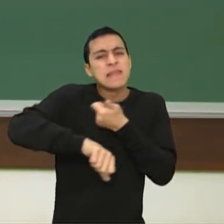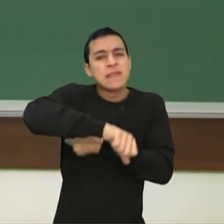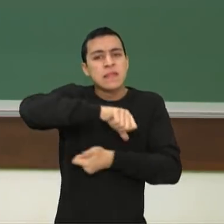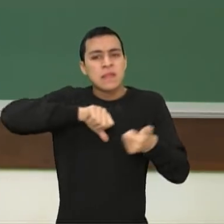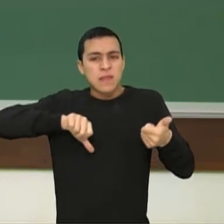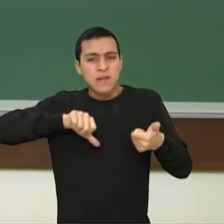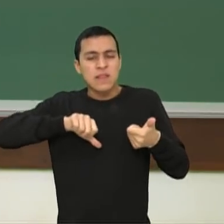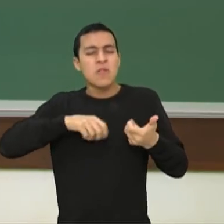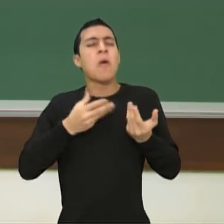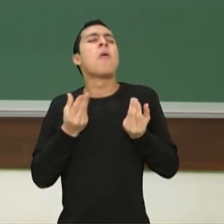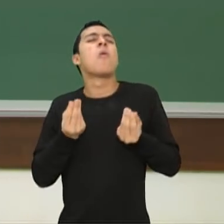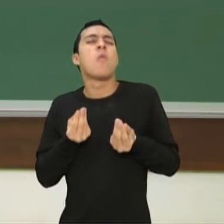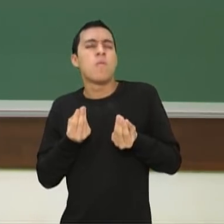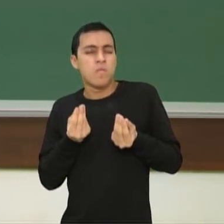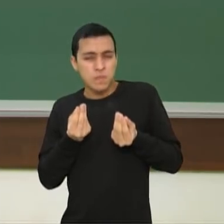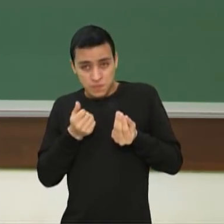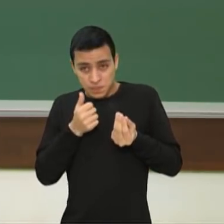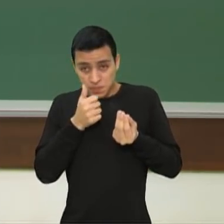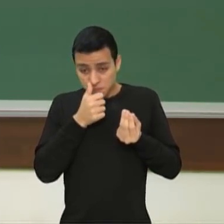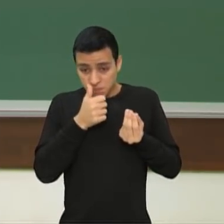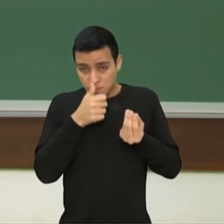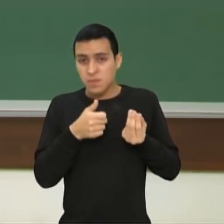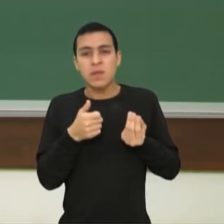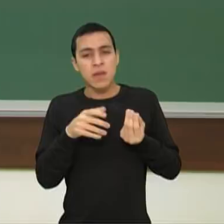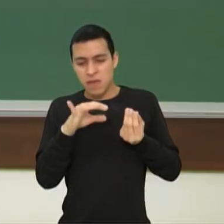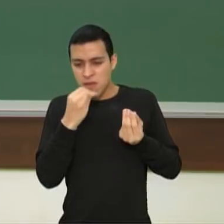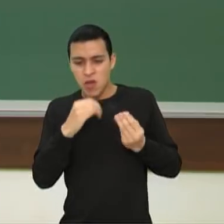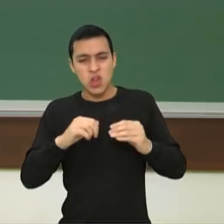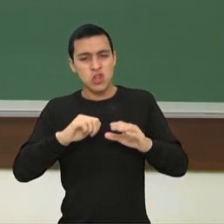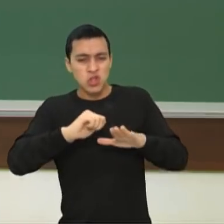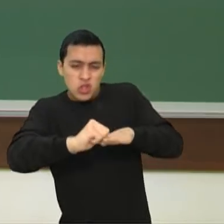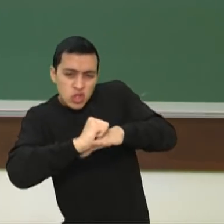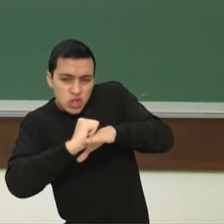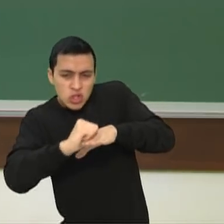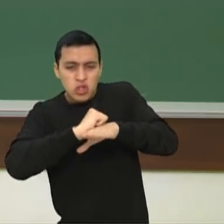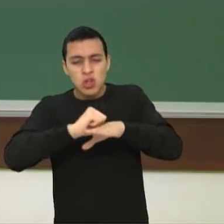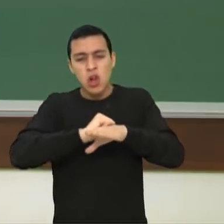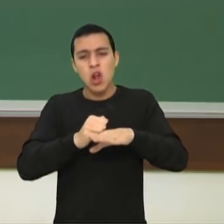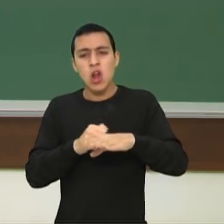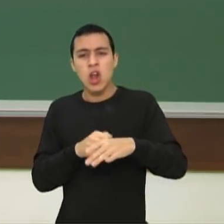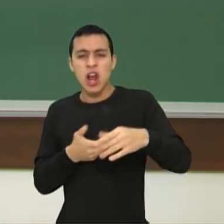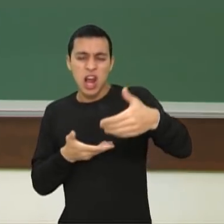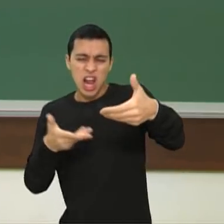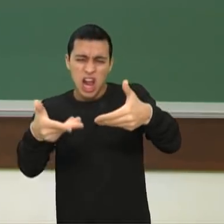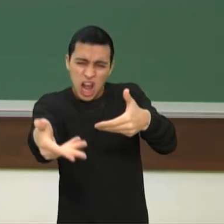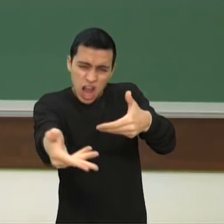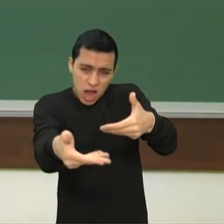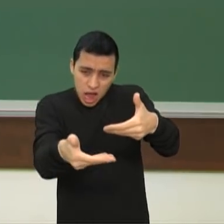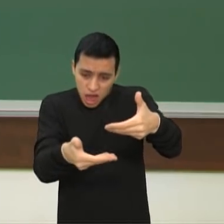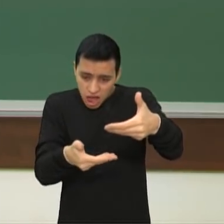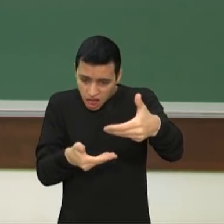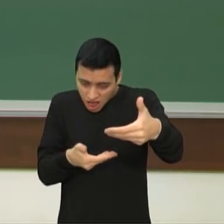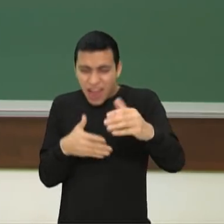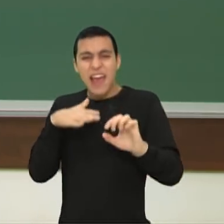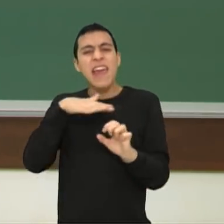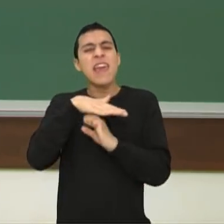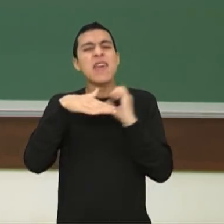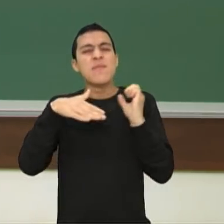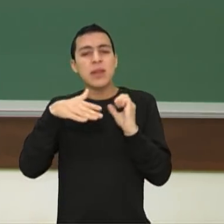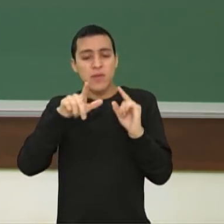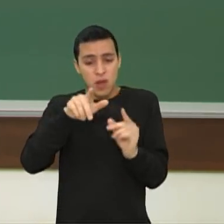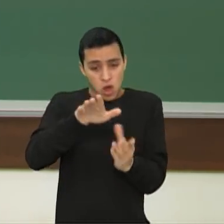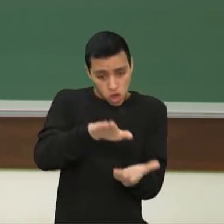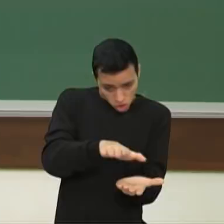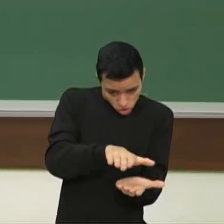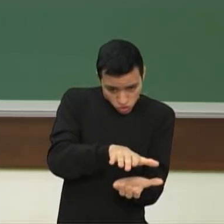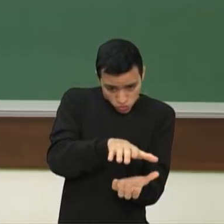um pouco. Nós lixamos, nós cortamos e a empresa faz uma